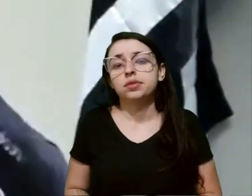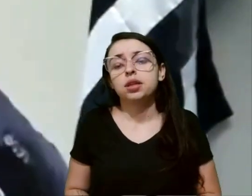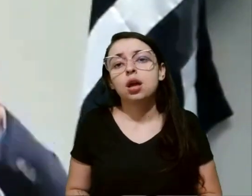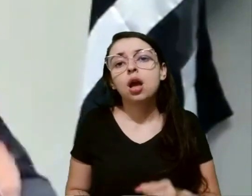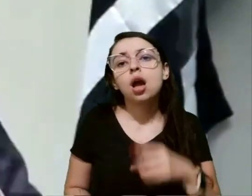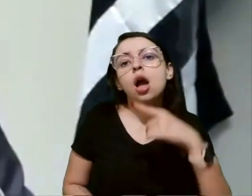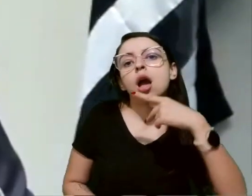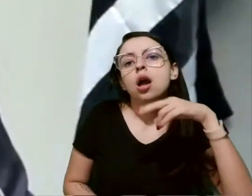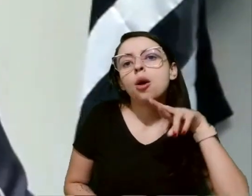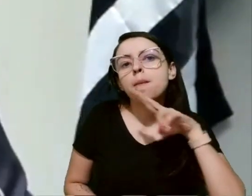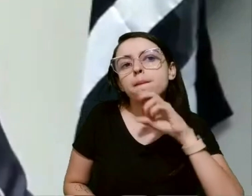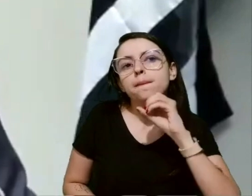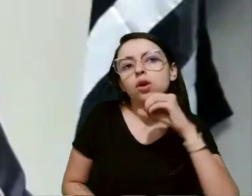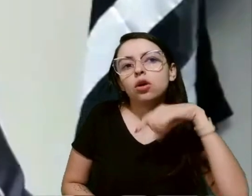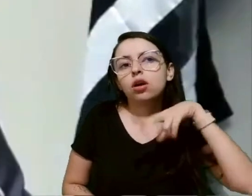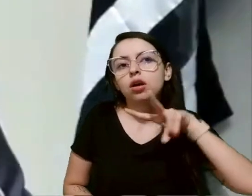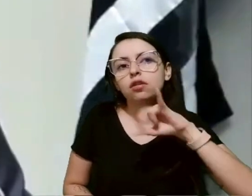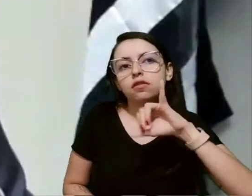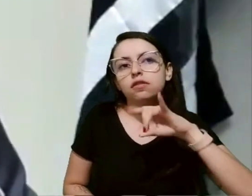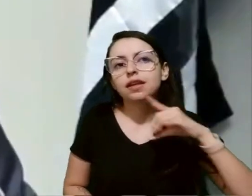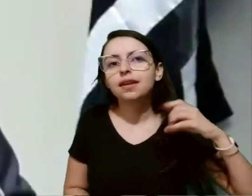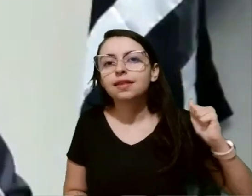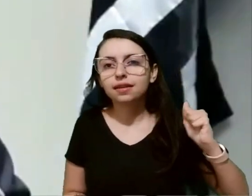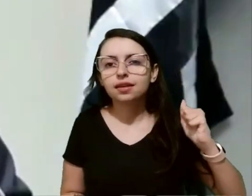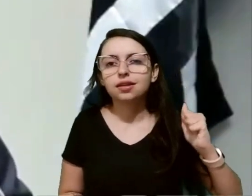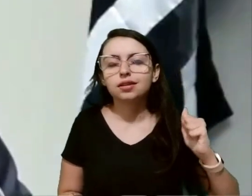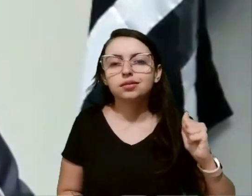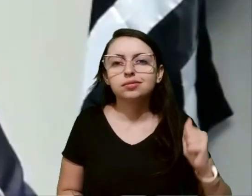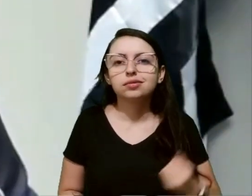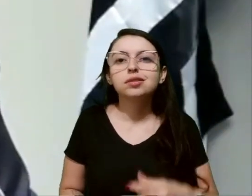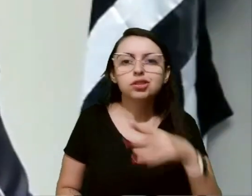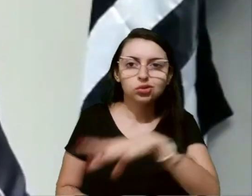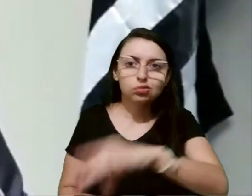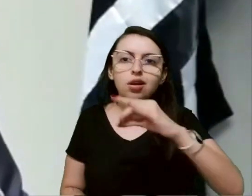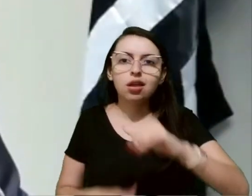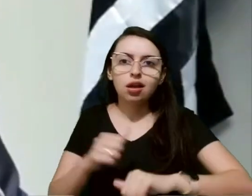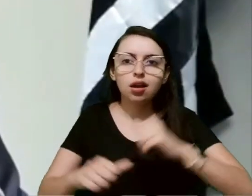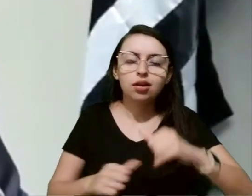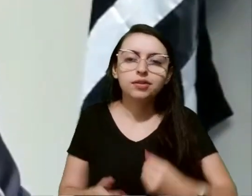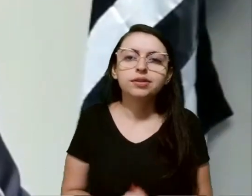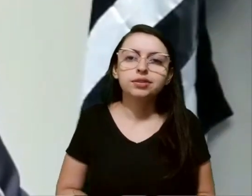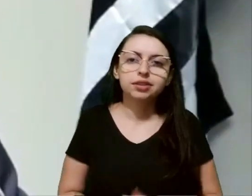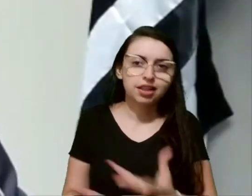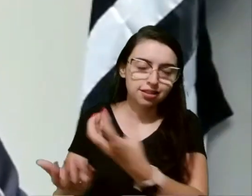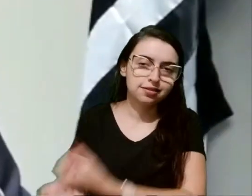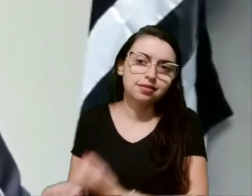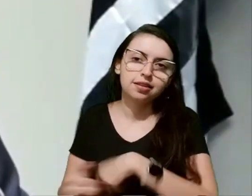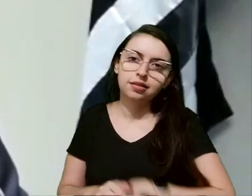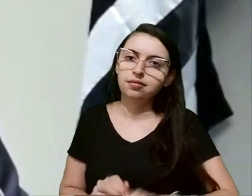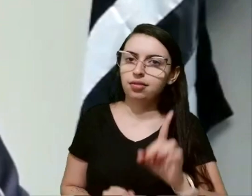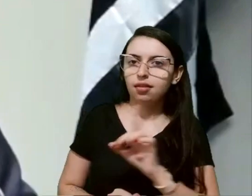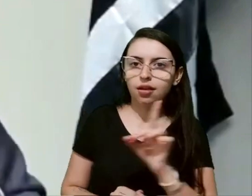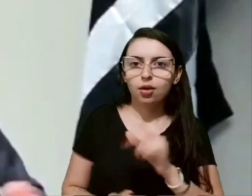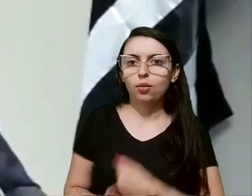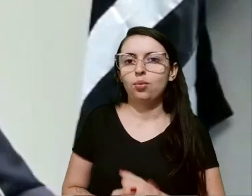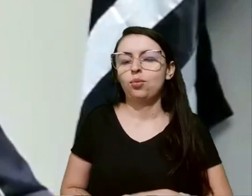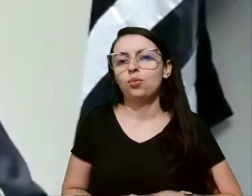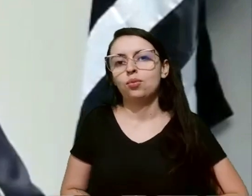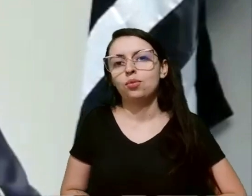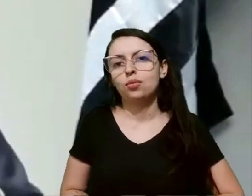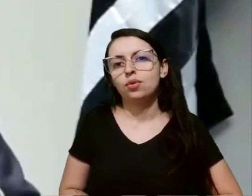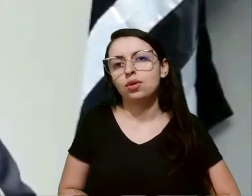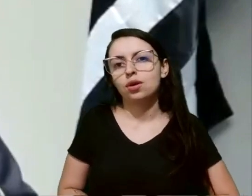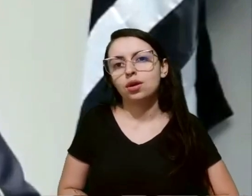foi provida. Então eu pensei, falei: "Pô, eles deram sorte, né, no sorteio e caíram na Câmara que provê todos os recursos". Falei: "Não, eles caíram na Câmara